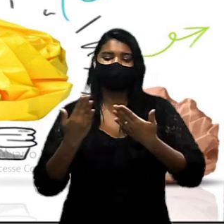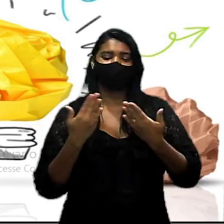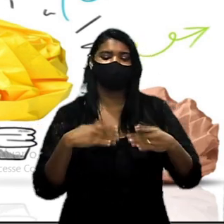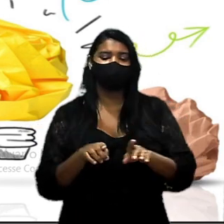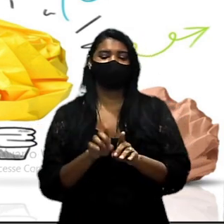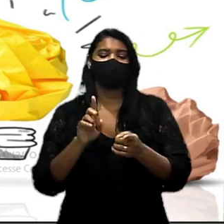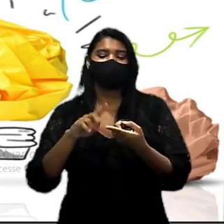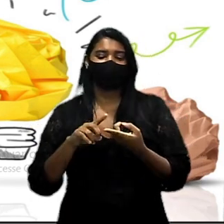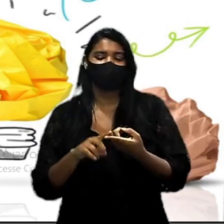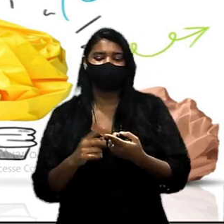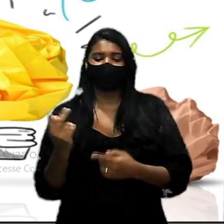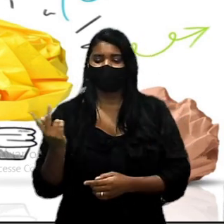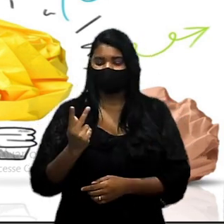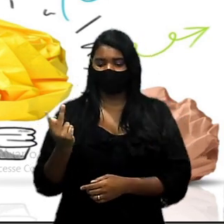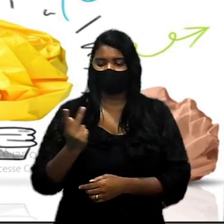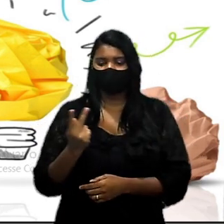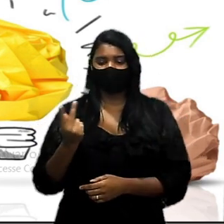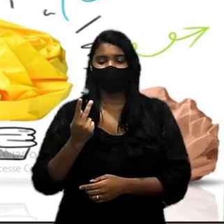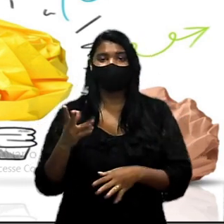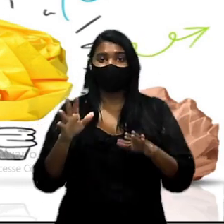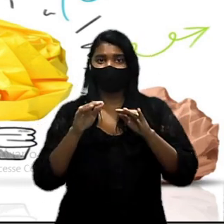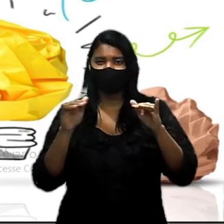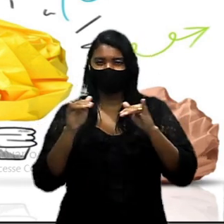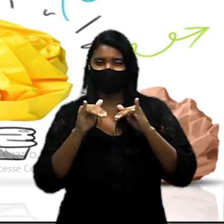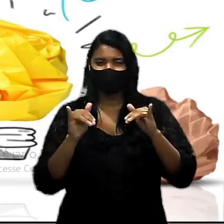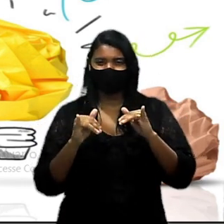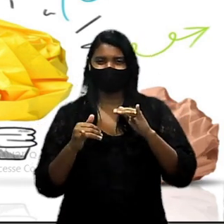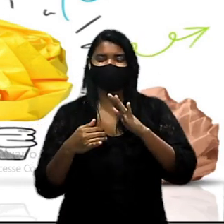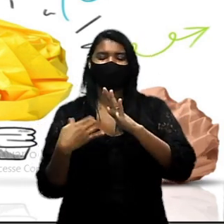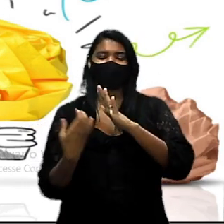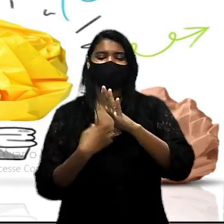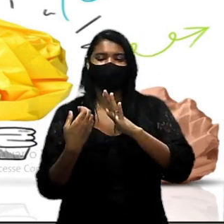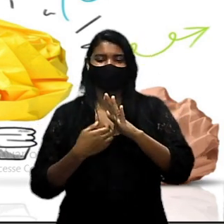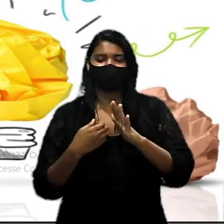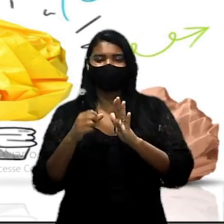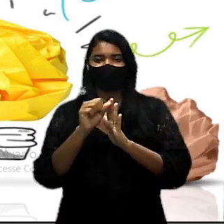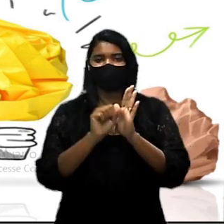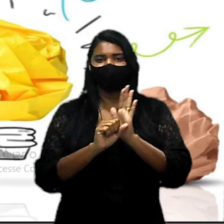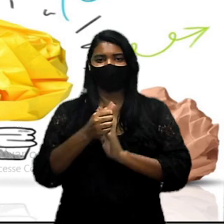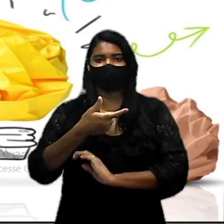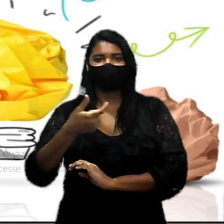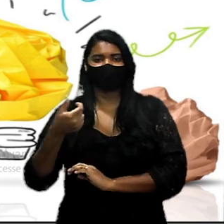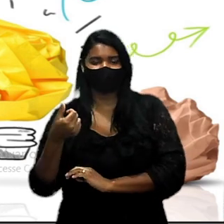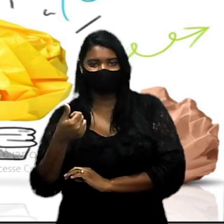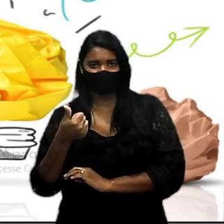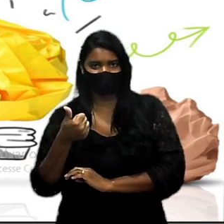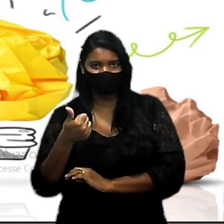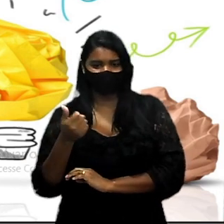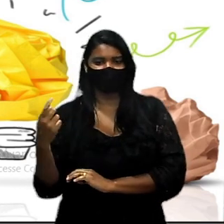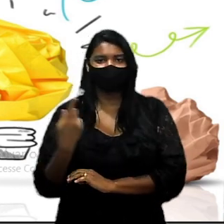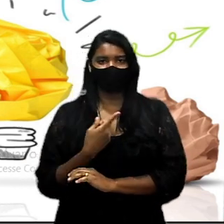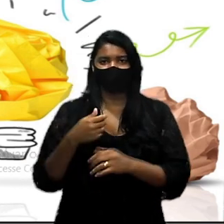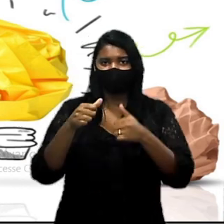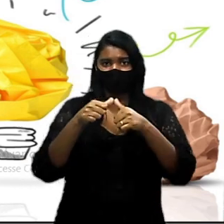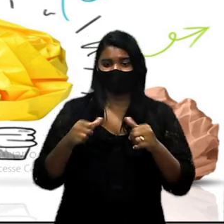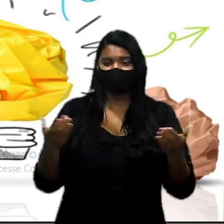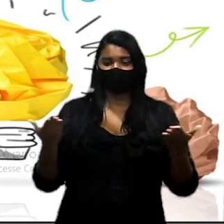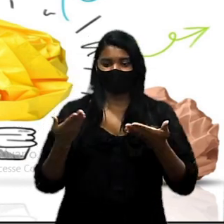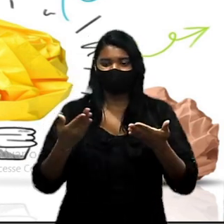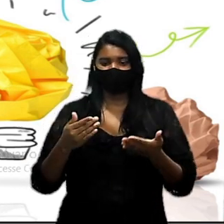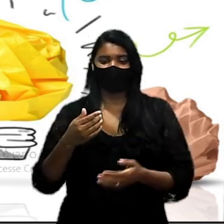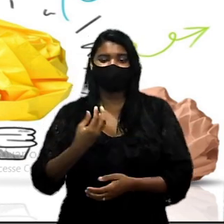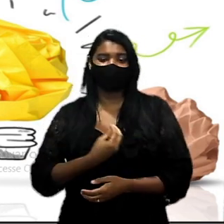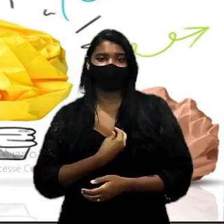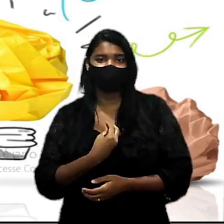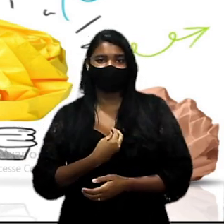comparando entre um e outro, a informação. A empresa do século XXI, pelo fato de nós estarmos vivenciando a